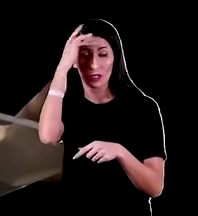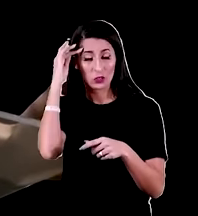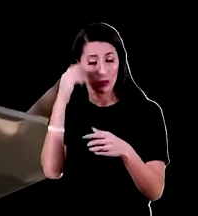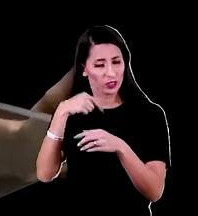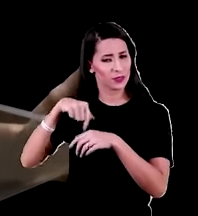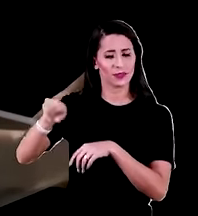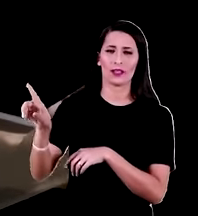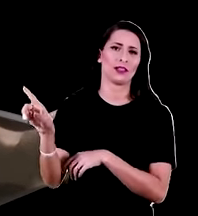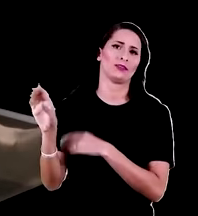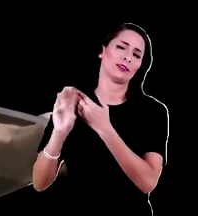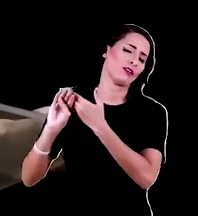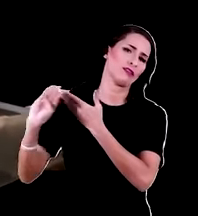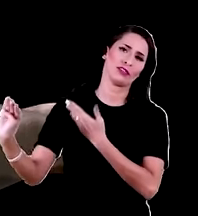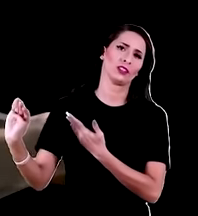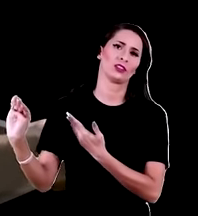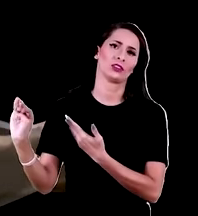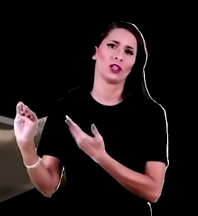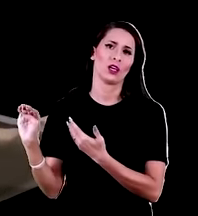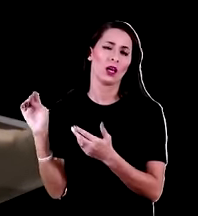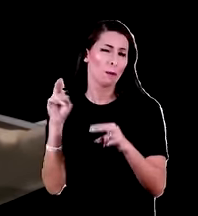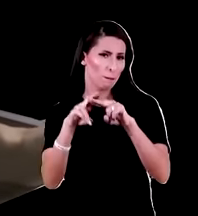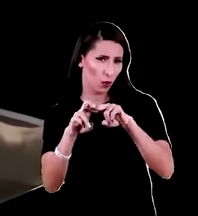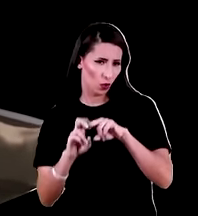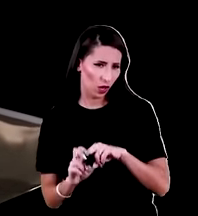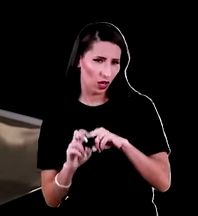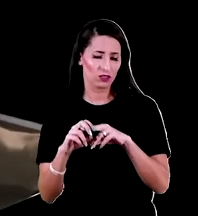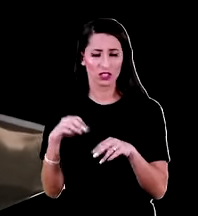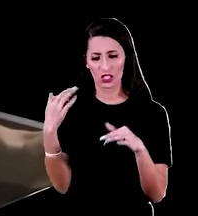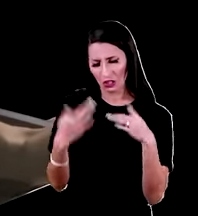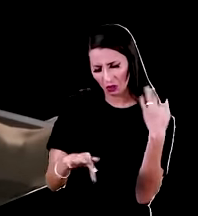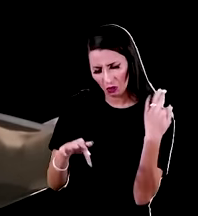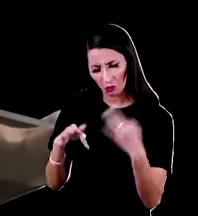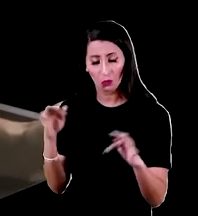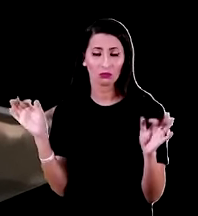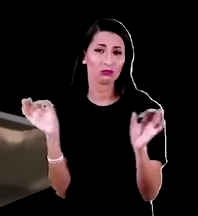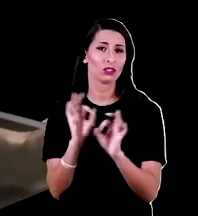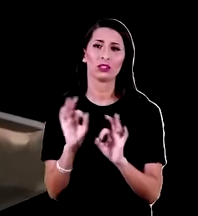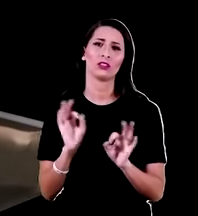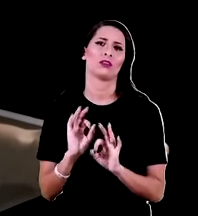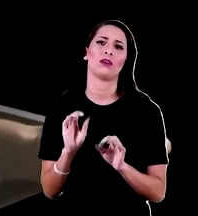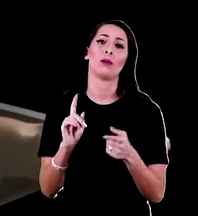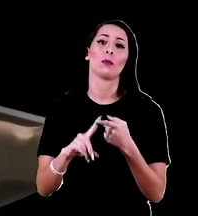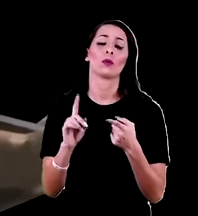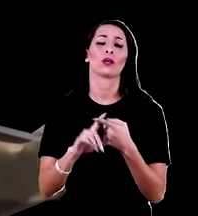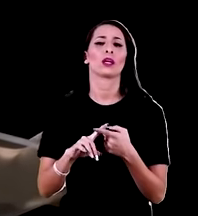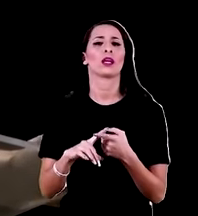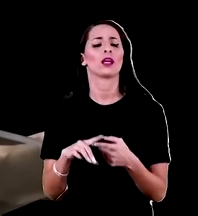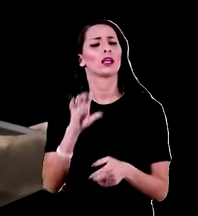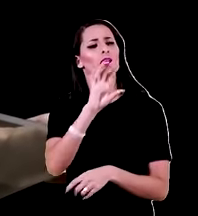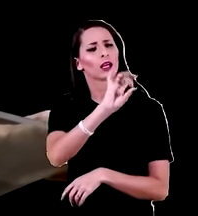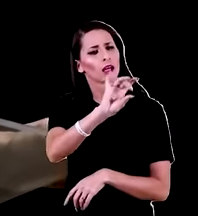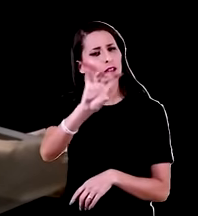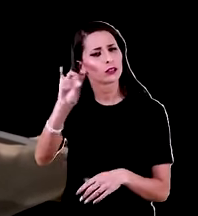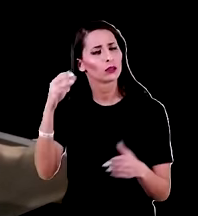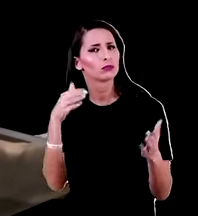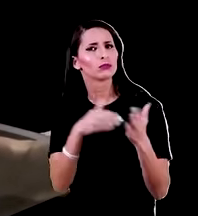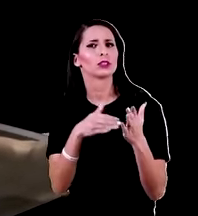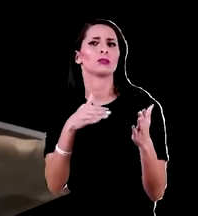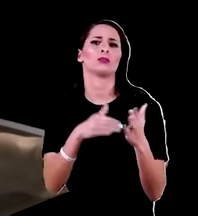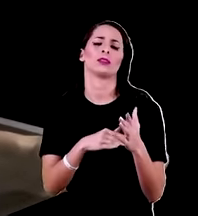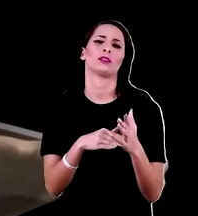da situação em si, da dor em si, mas porque cada um tem um limite, até onde